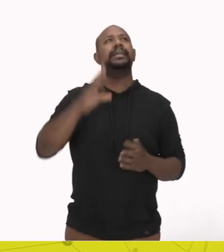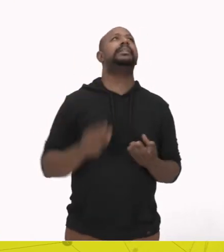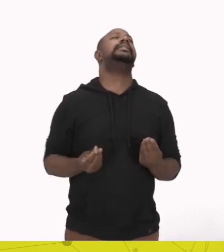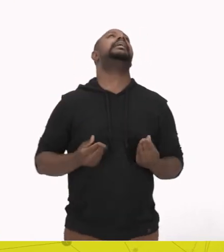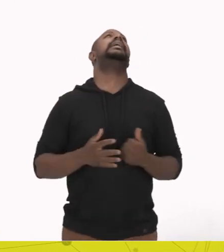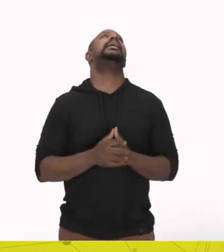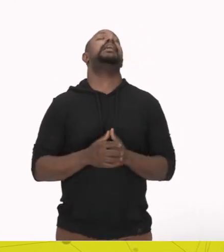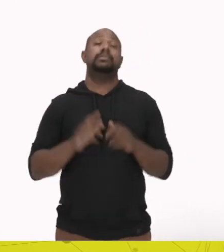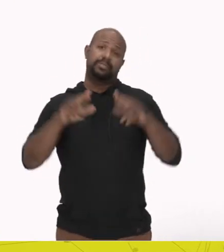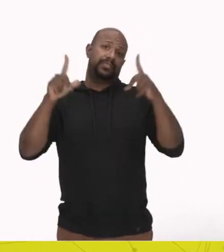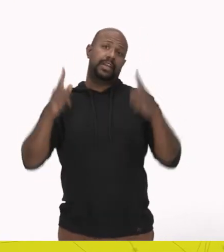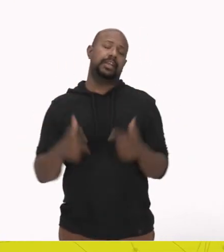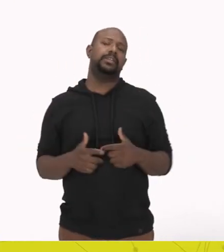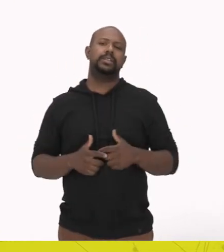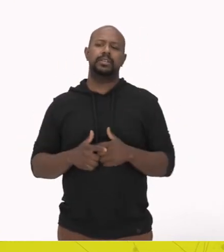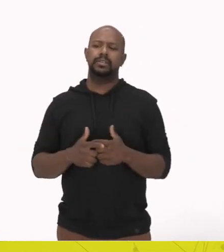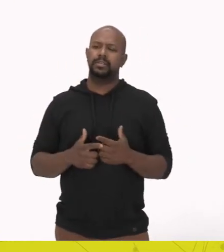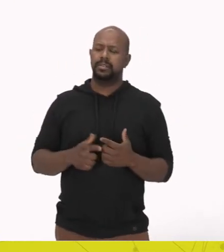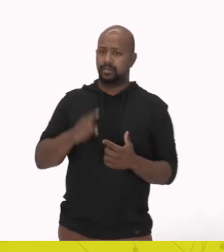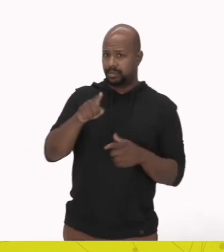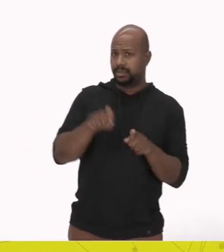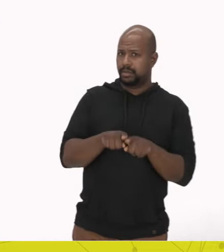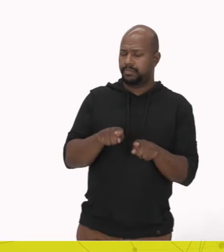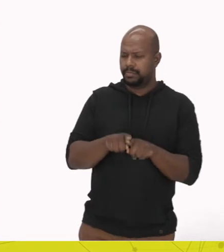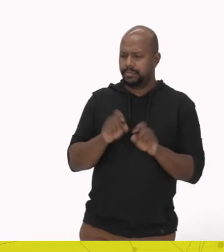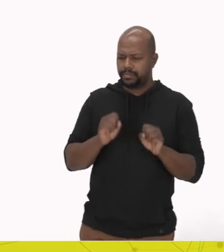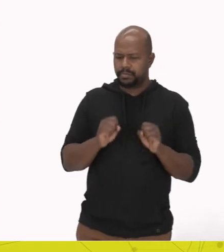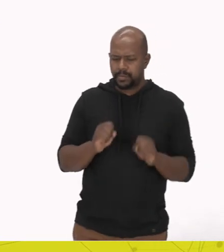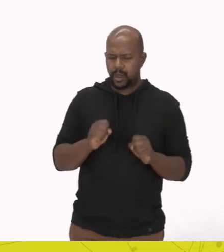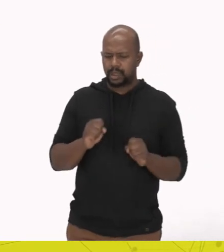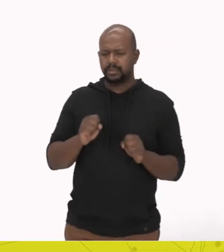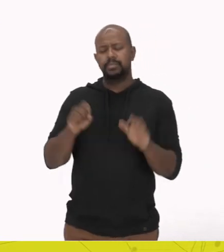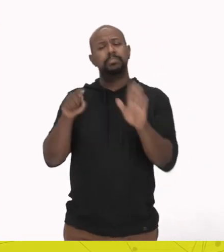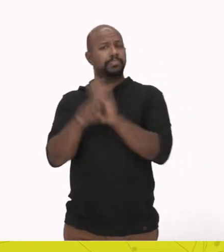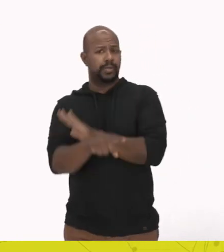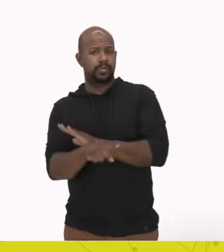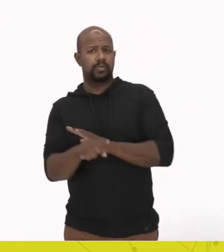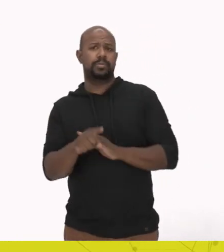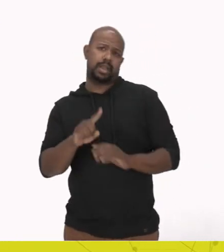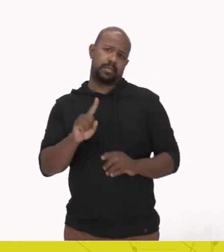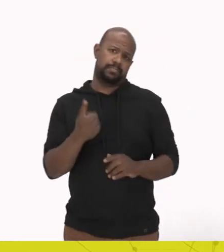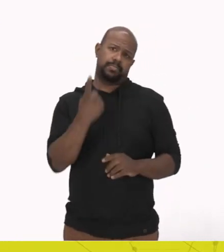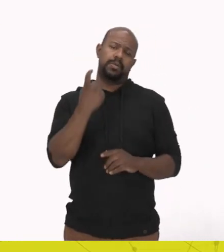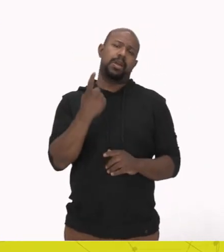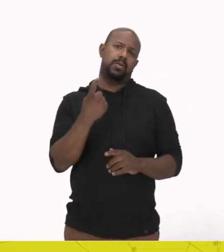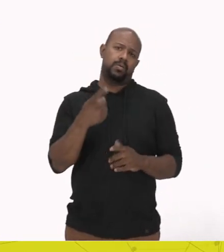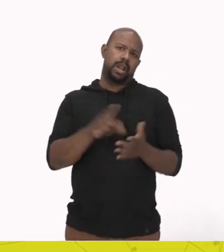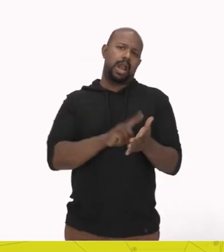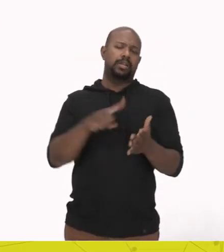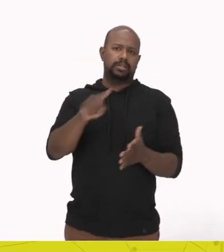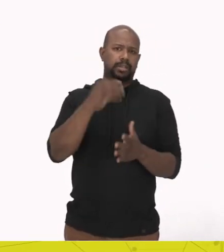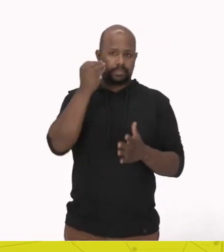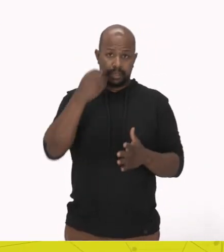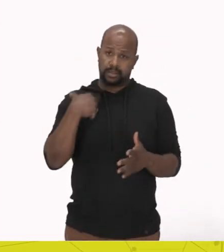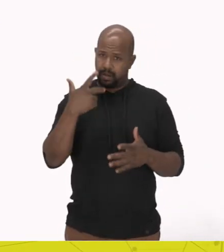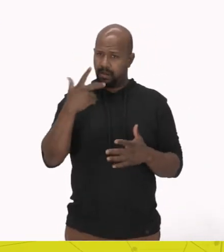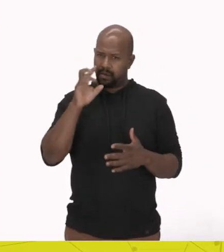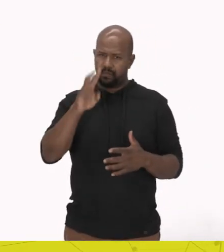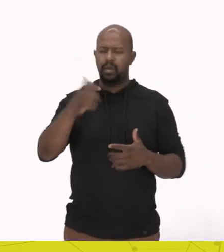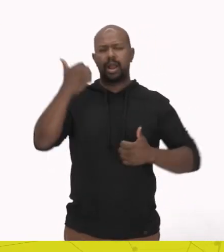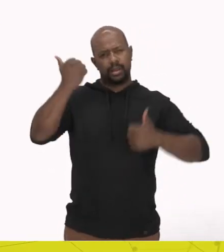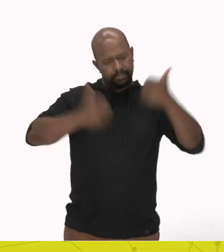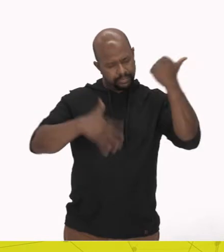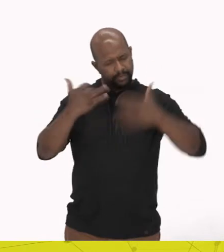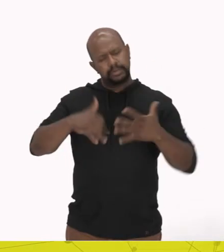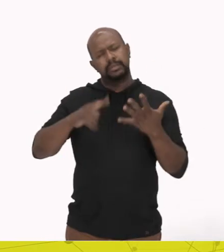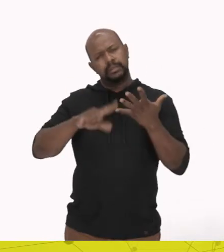maneira mais diferente. Então você também pode perguntar antes da experiência, Vocês viram que antes